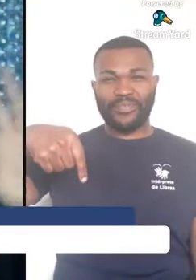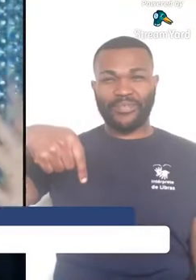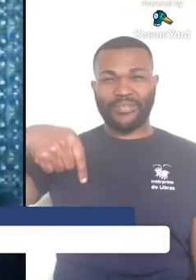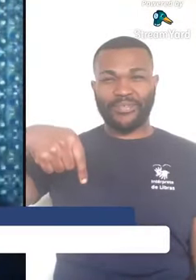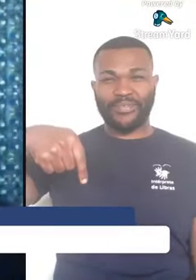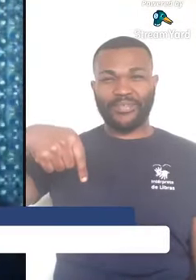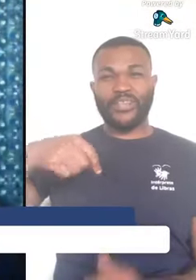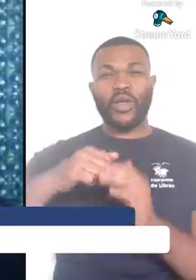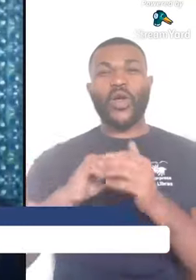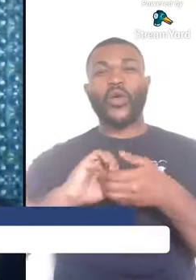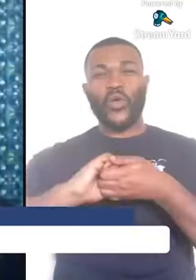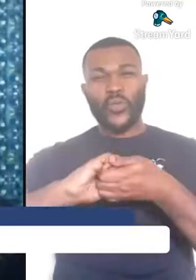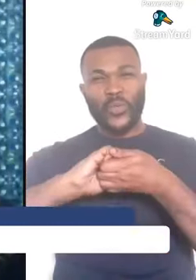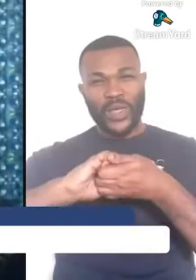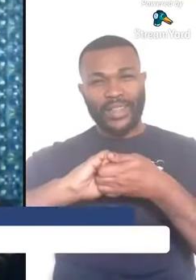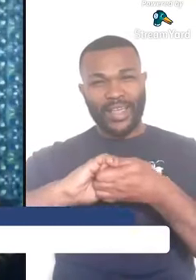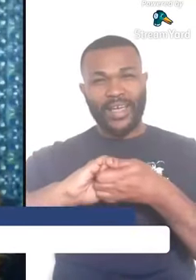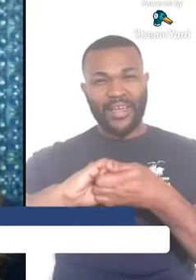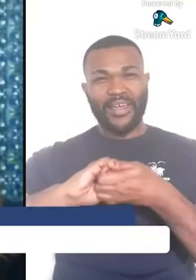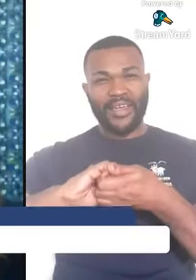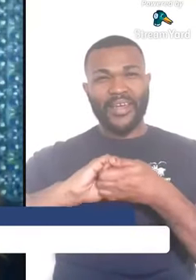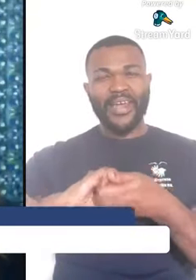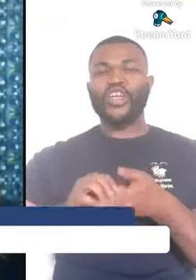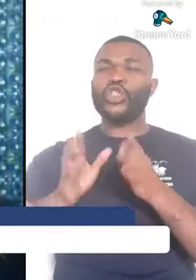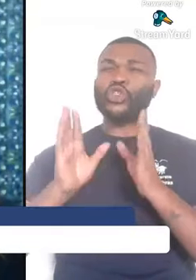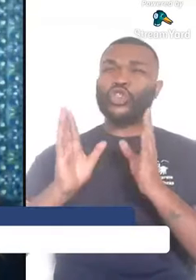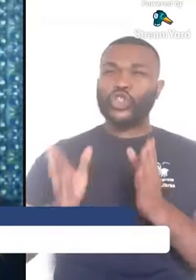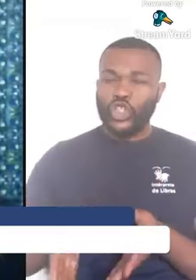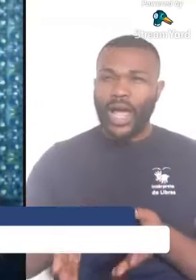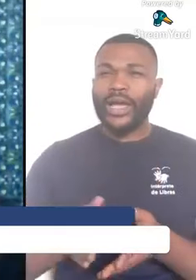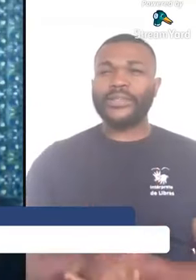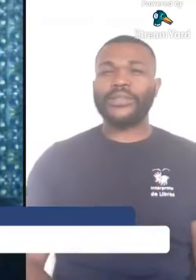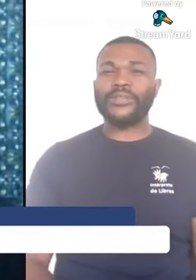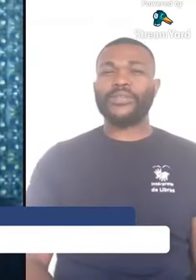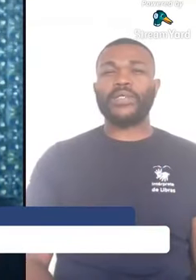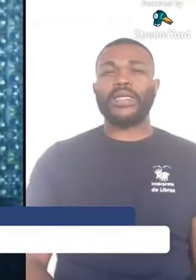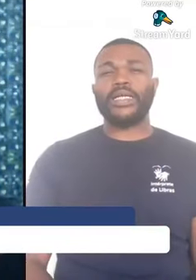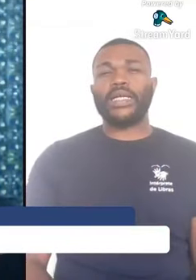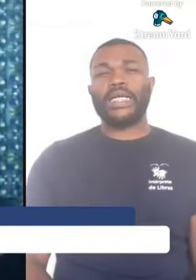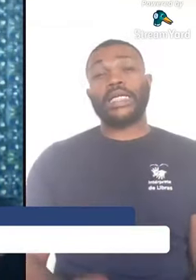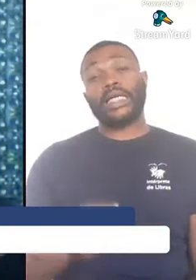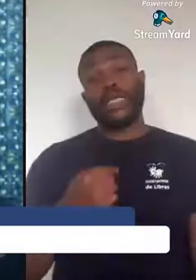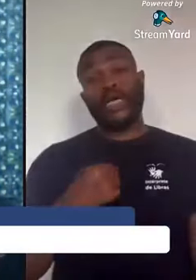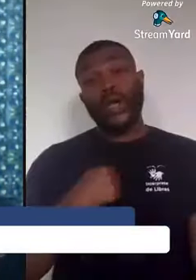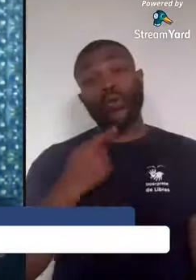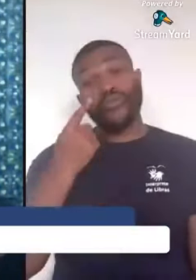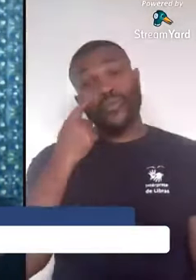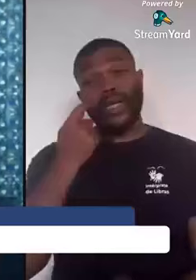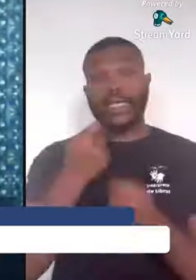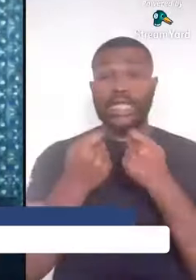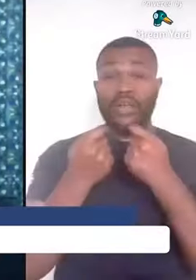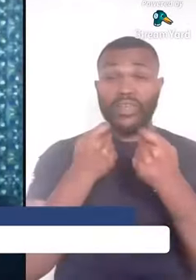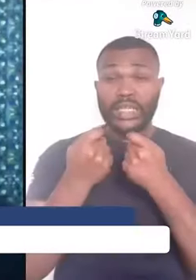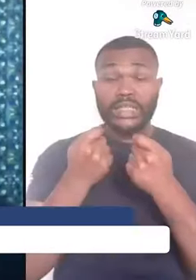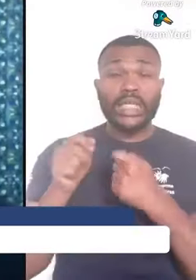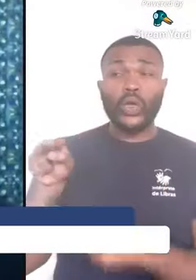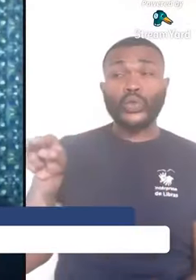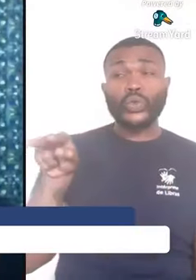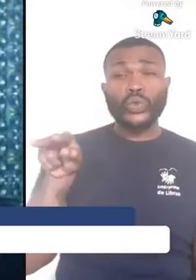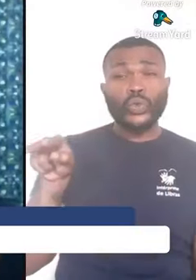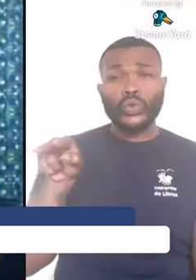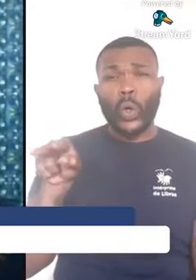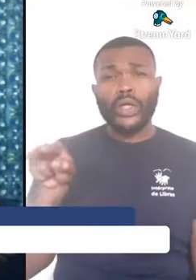né? Eu pensei várias vezes se eu fazia essa entrevista com vocês dois, mas eu